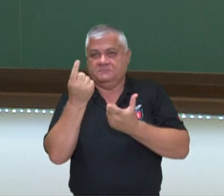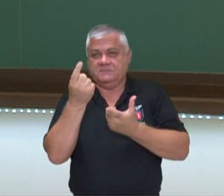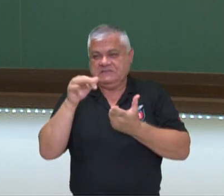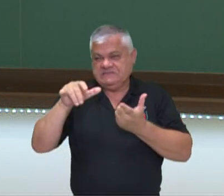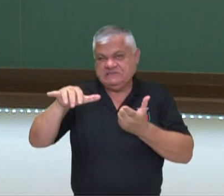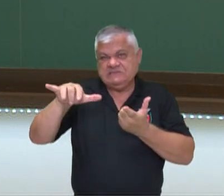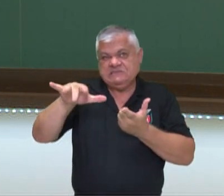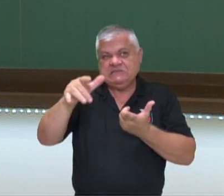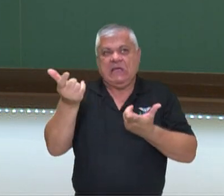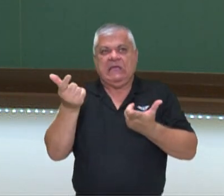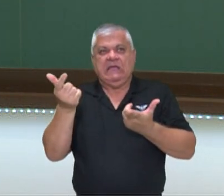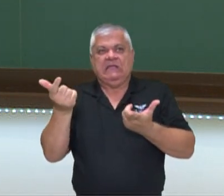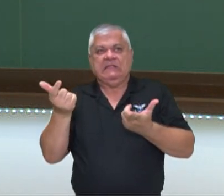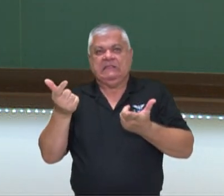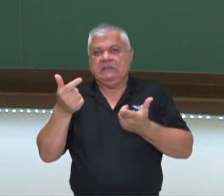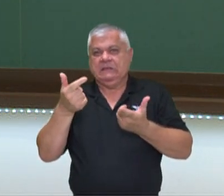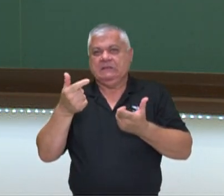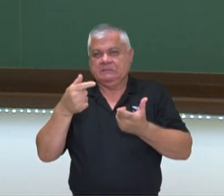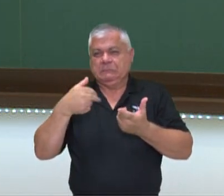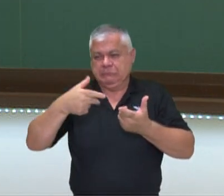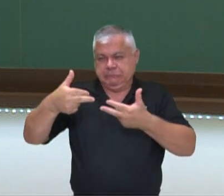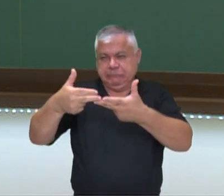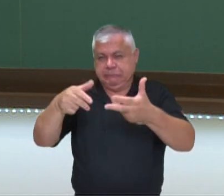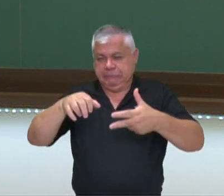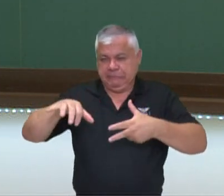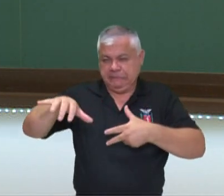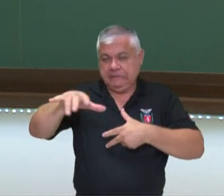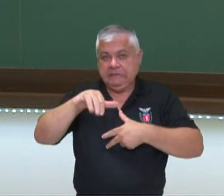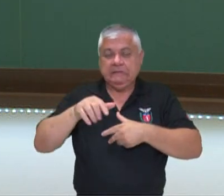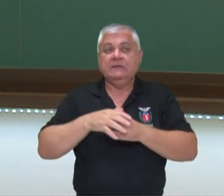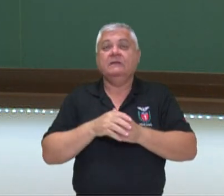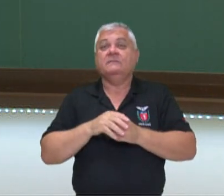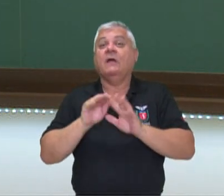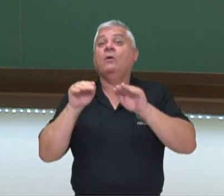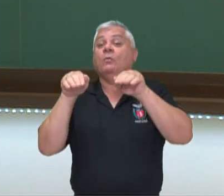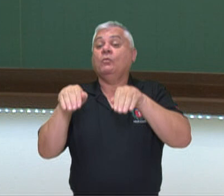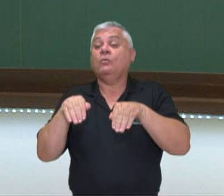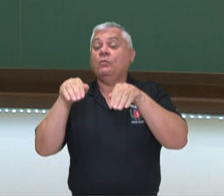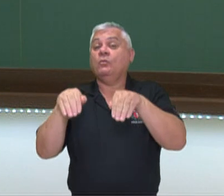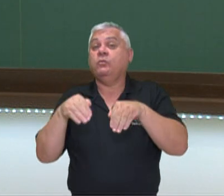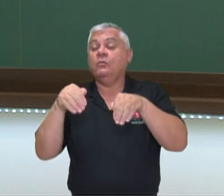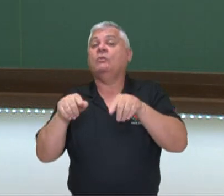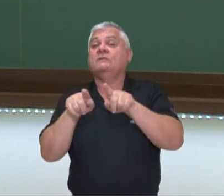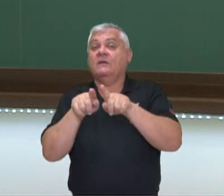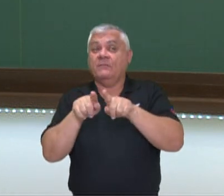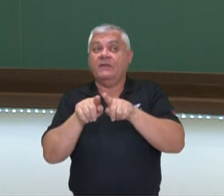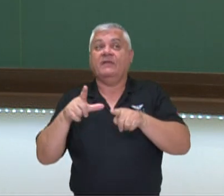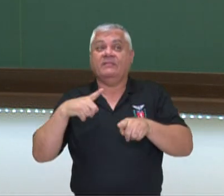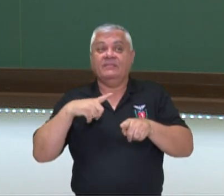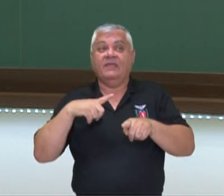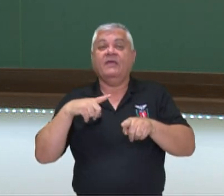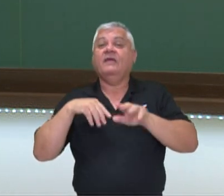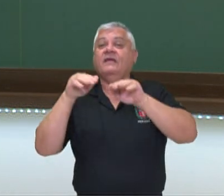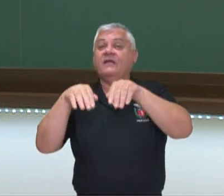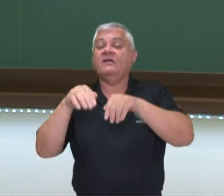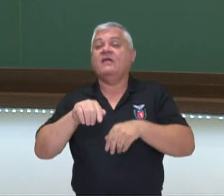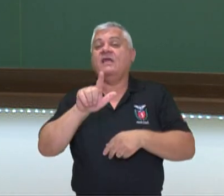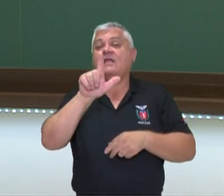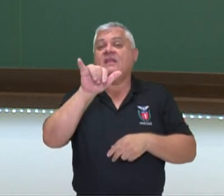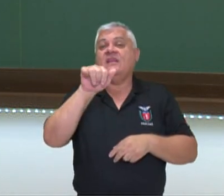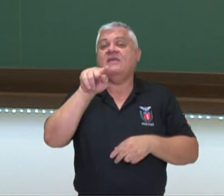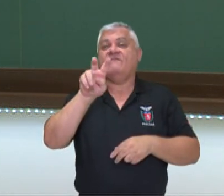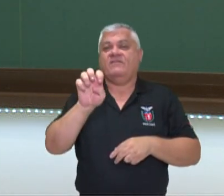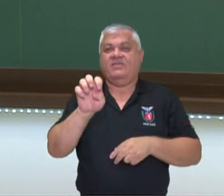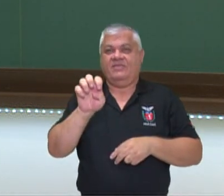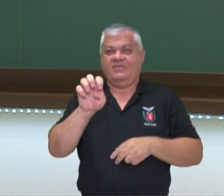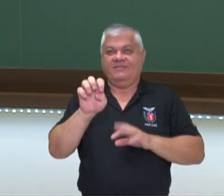aqui, insects doesn't have 8 legs e kangaroos, plural, um coletivo de animais aqui, live